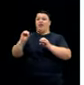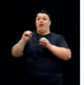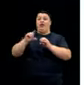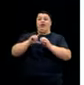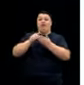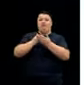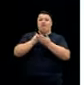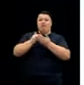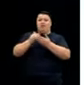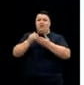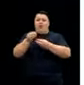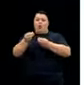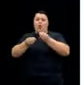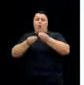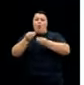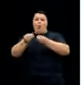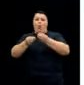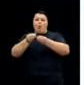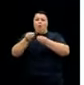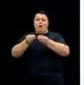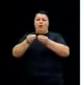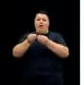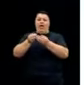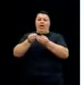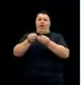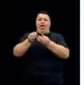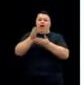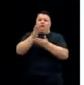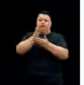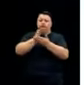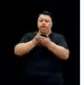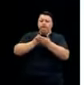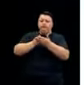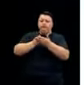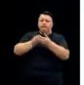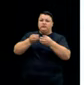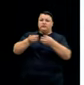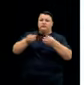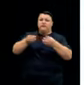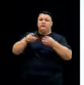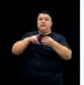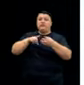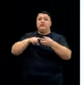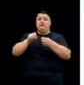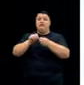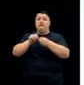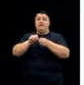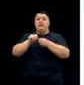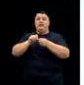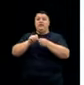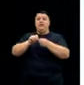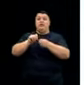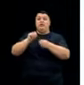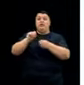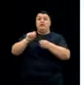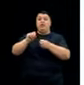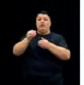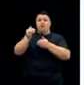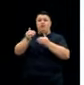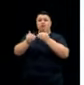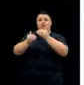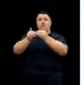aí divide em 2 células, 4, 8, forma-se então a mórula. Depois continua